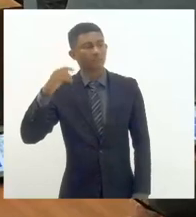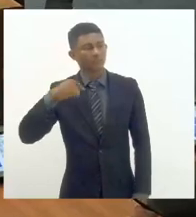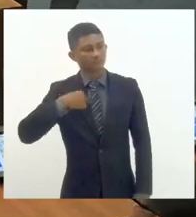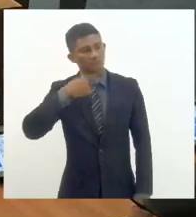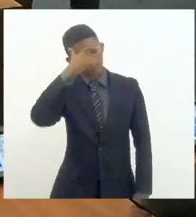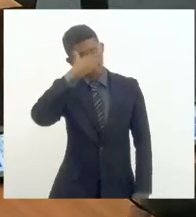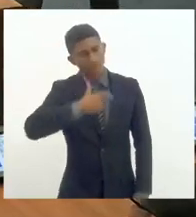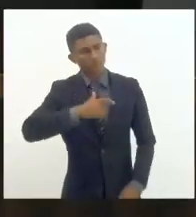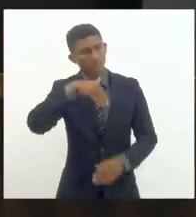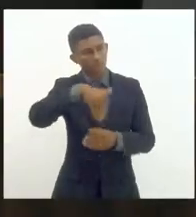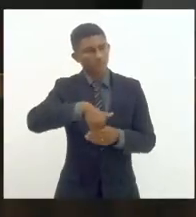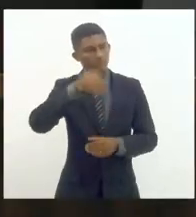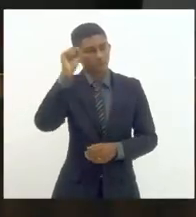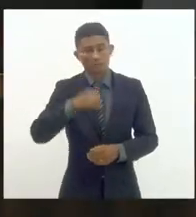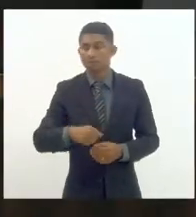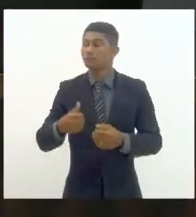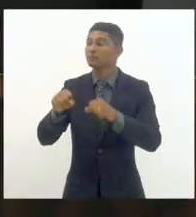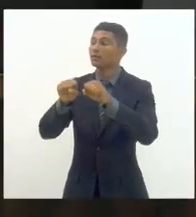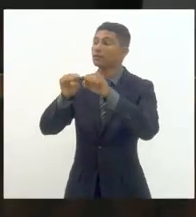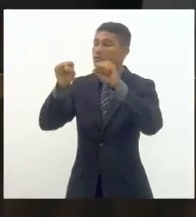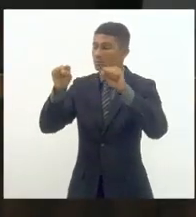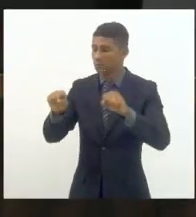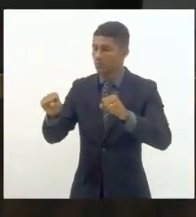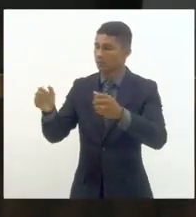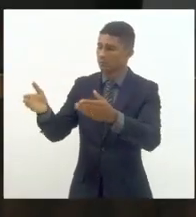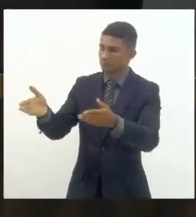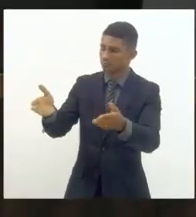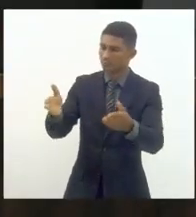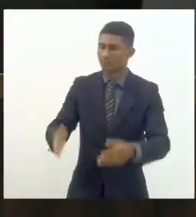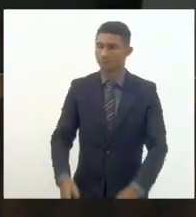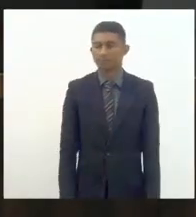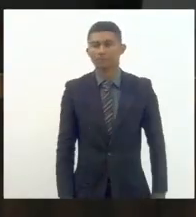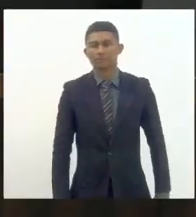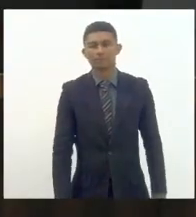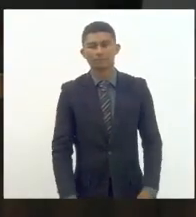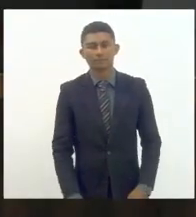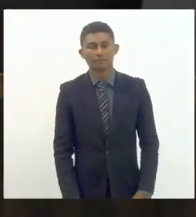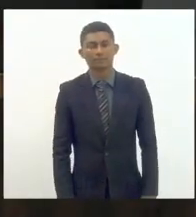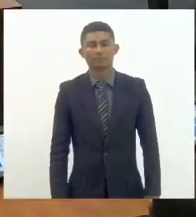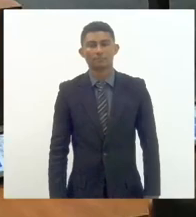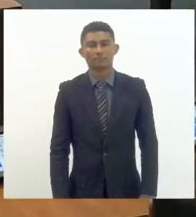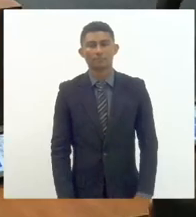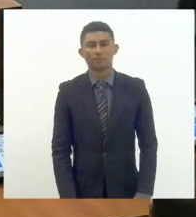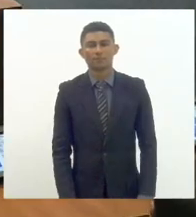sim. Tem que votar no sistema, Dani. Já deu, Marquinhos.